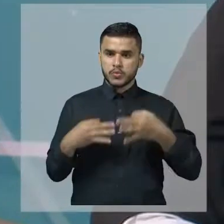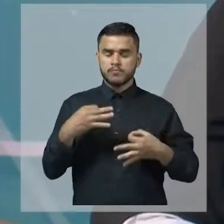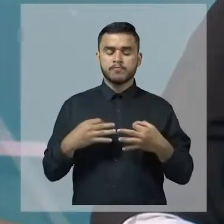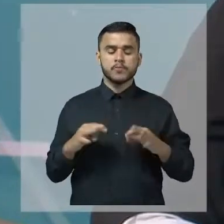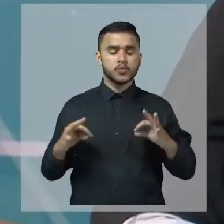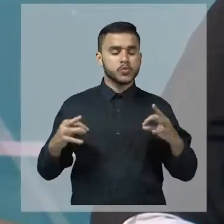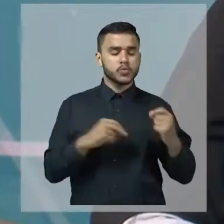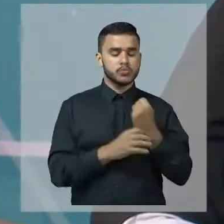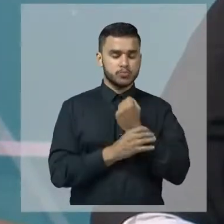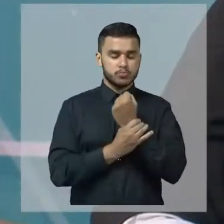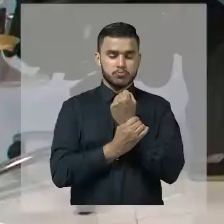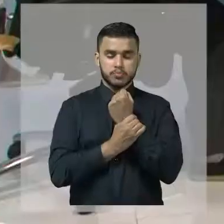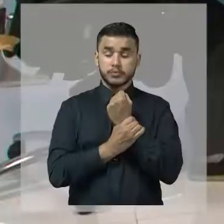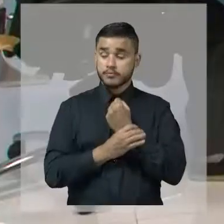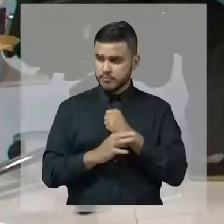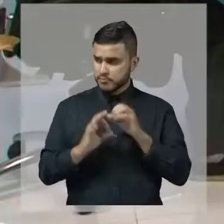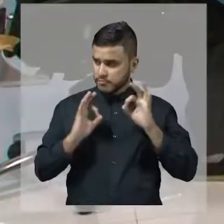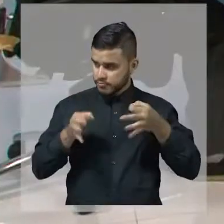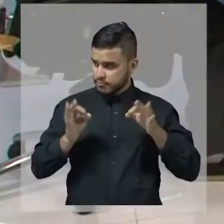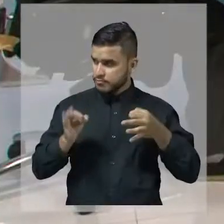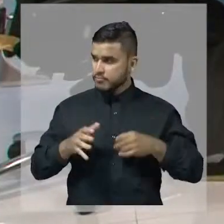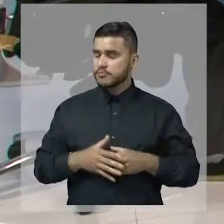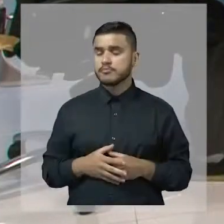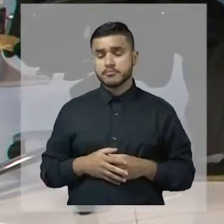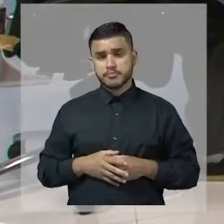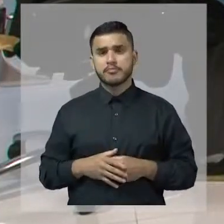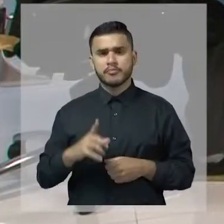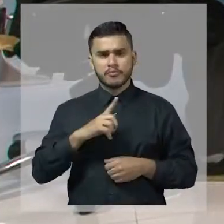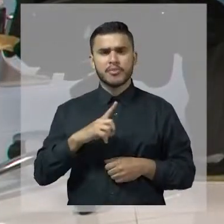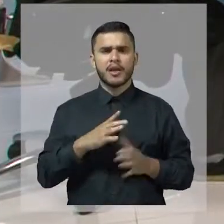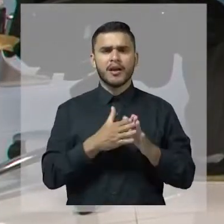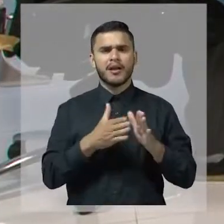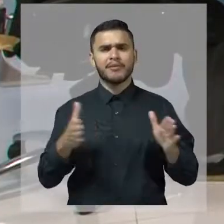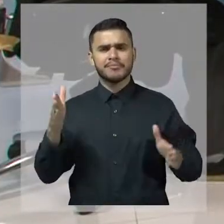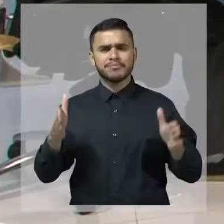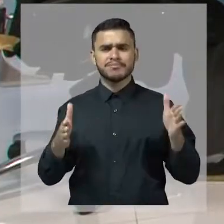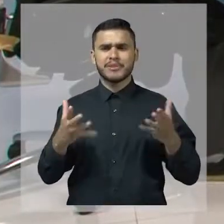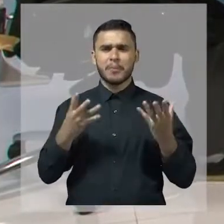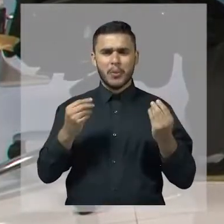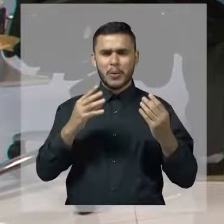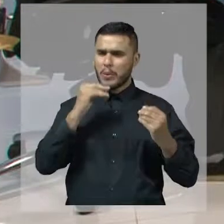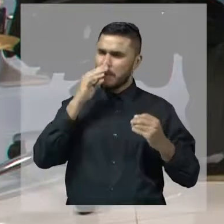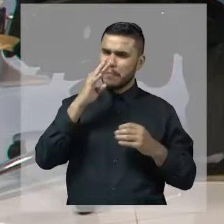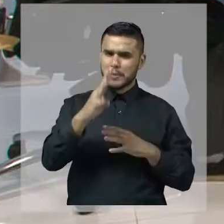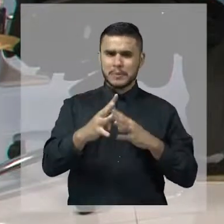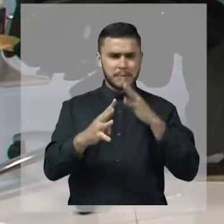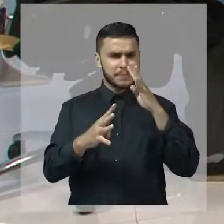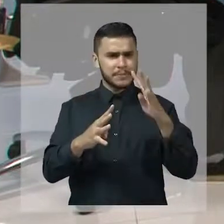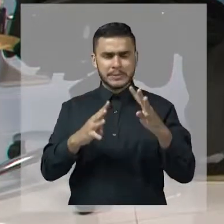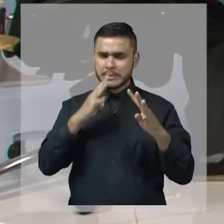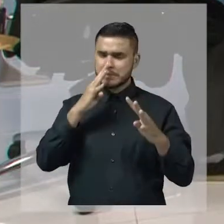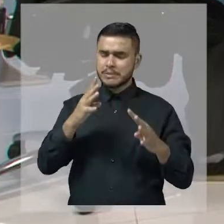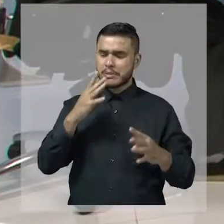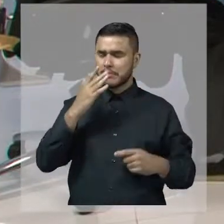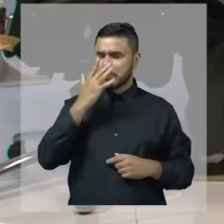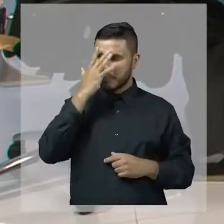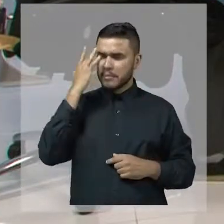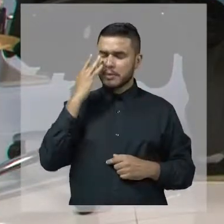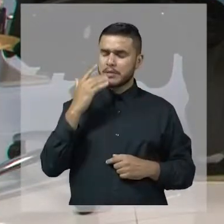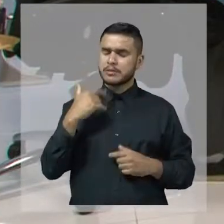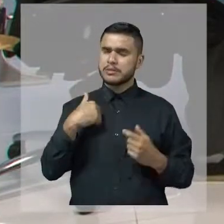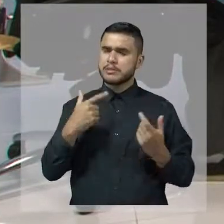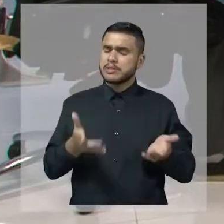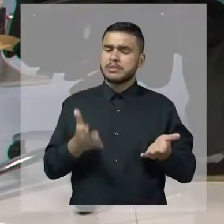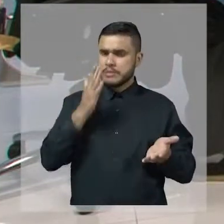membros. Claro que nós estamos vivenciando também uma época muito de denuncismo, de uma série de desconfiança de toda a